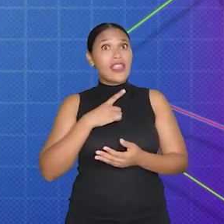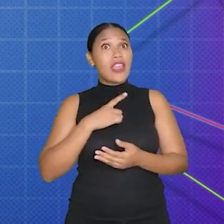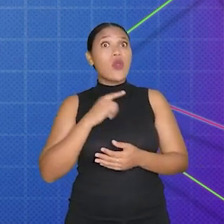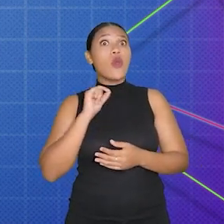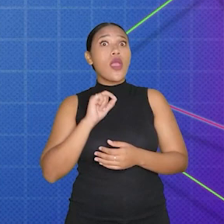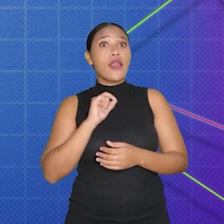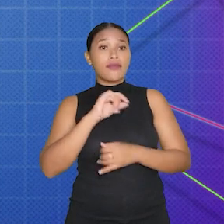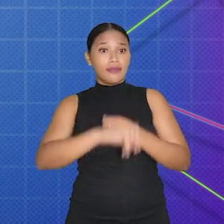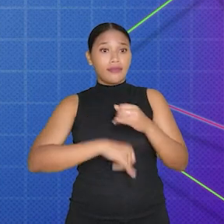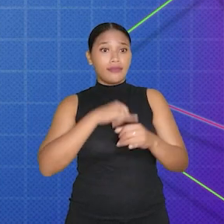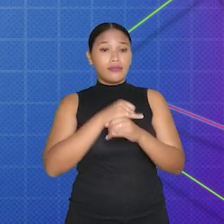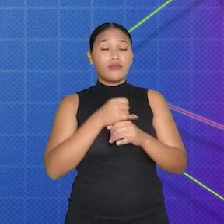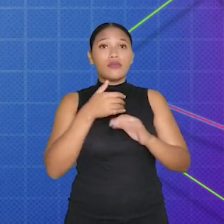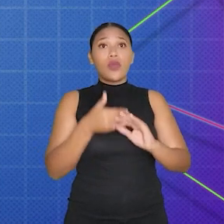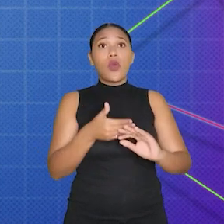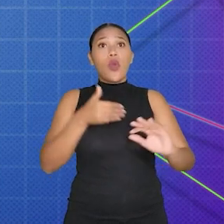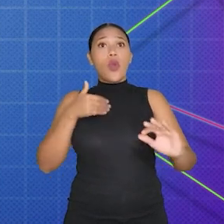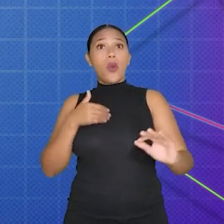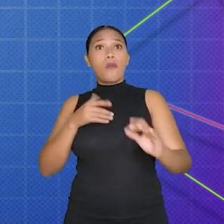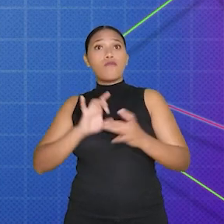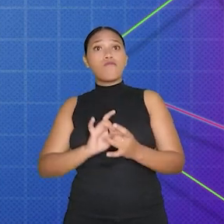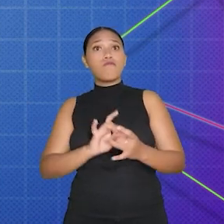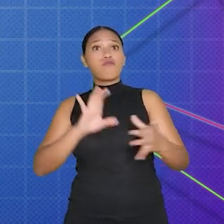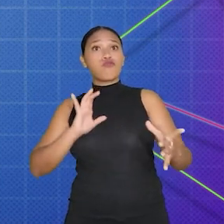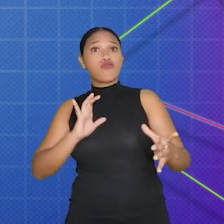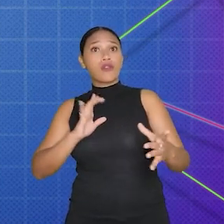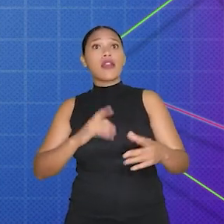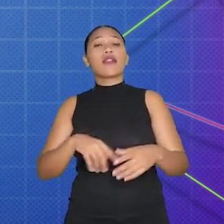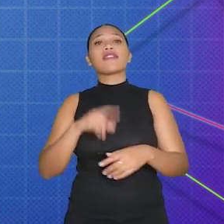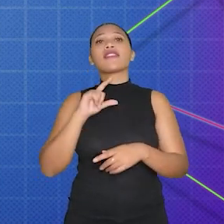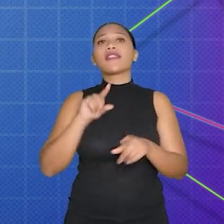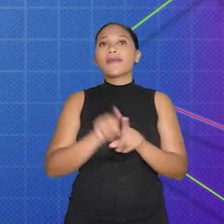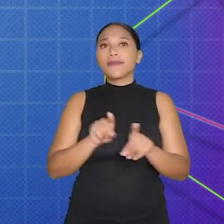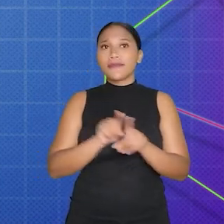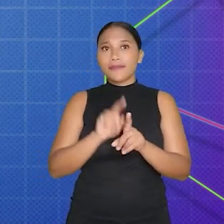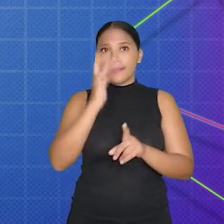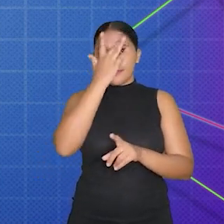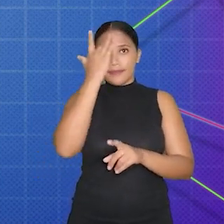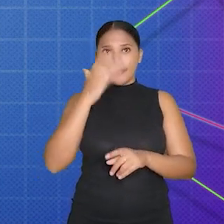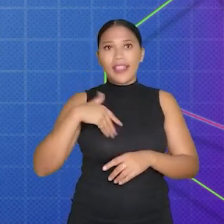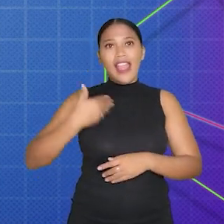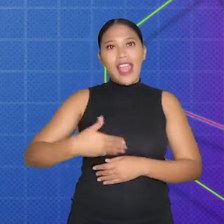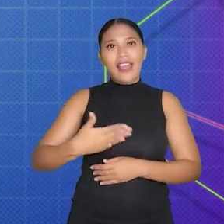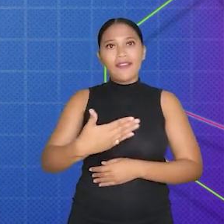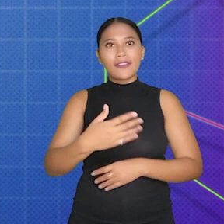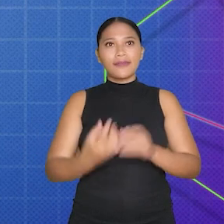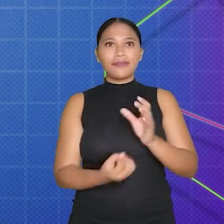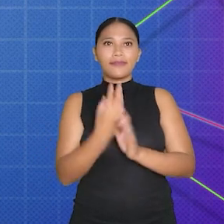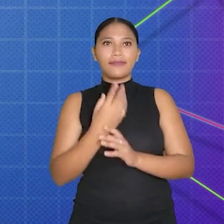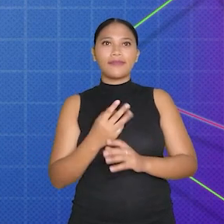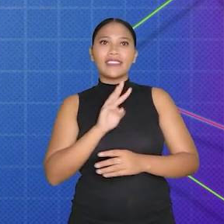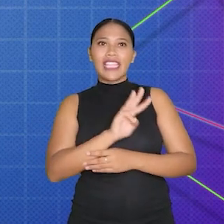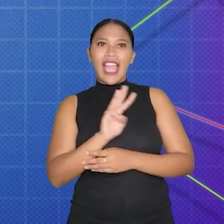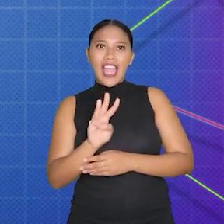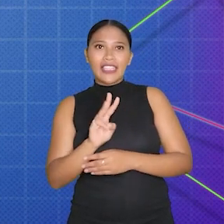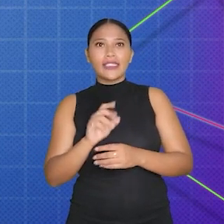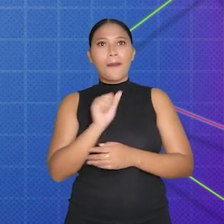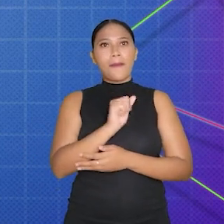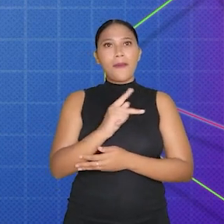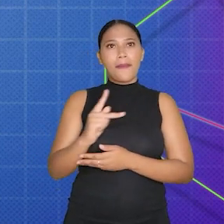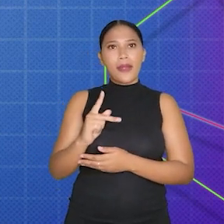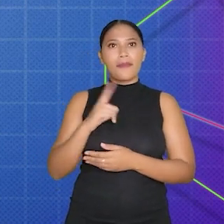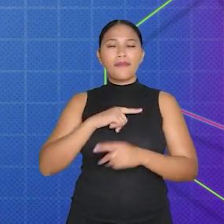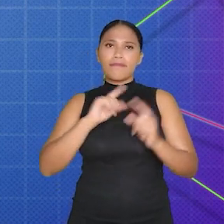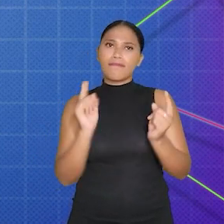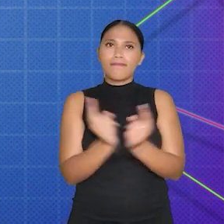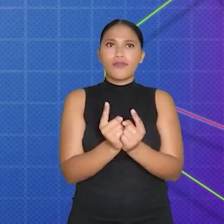pessoas agora acessam a web por meio de seus dispositivos móveis. Como resultado, os desenvolvedores da web estão cada vez mais criando sites